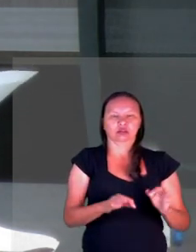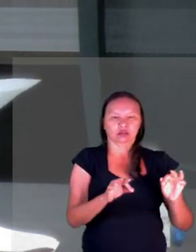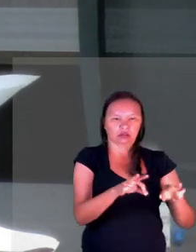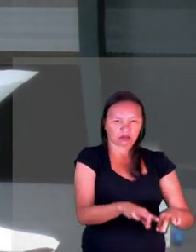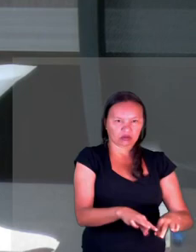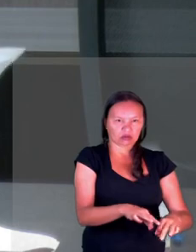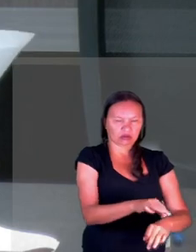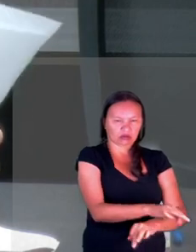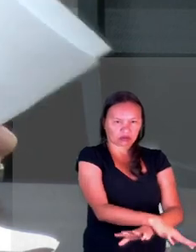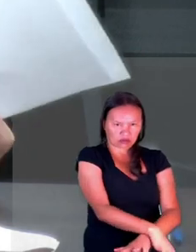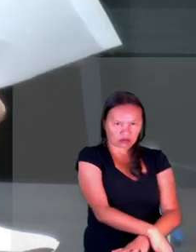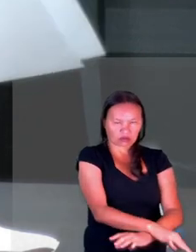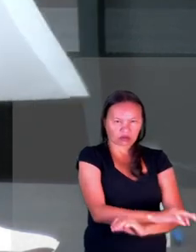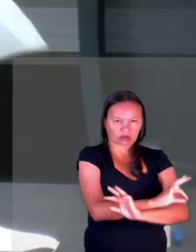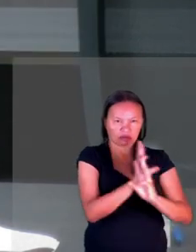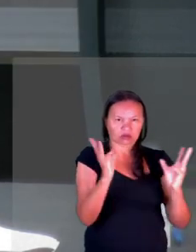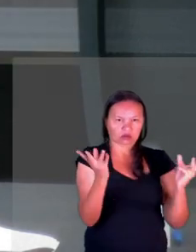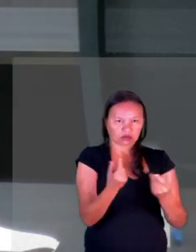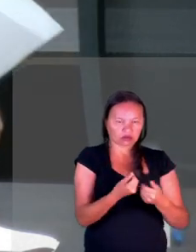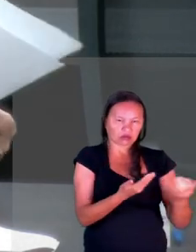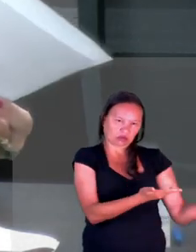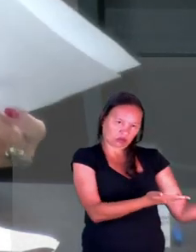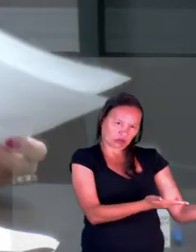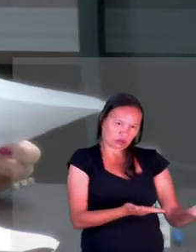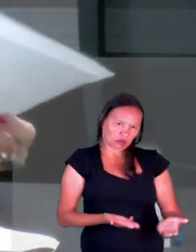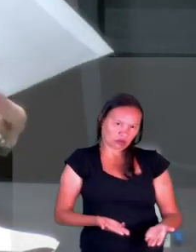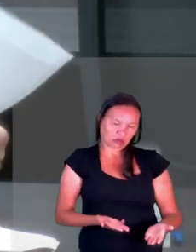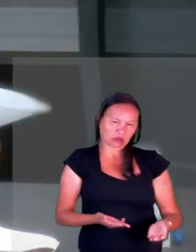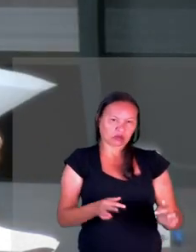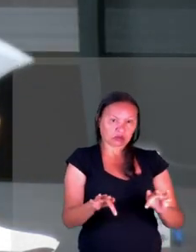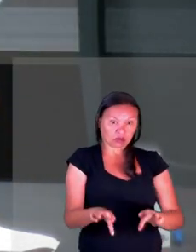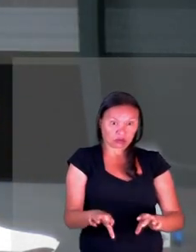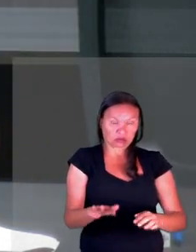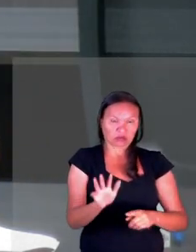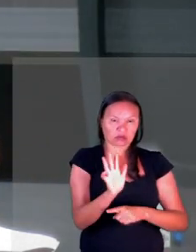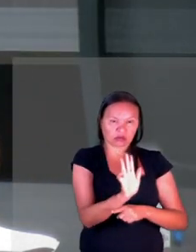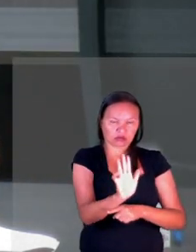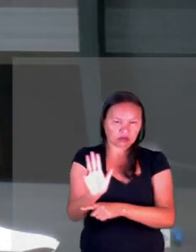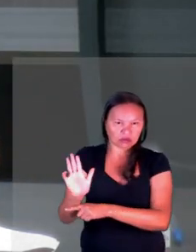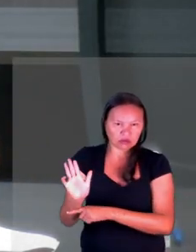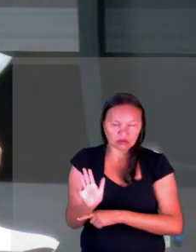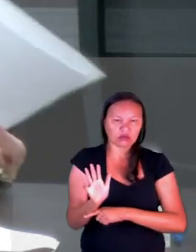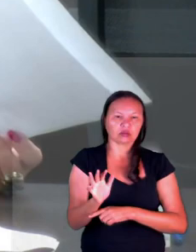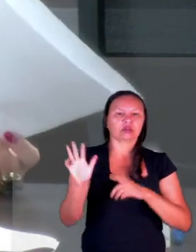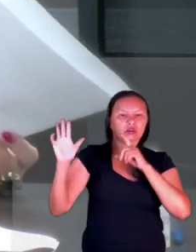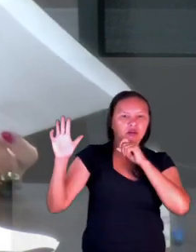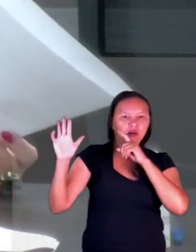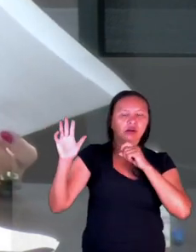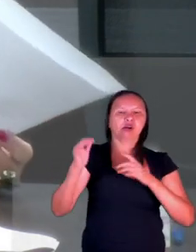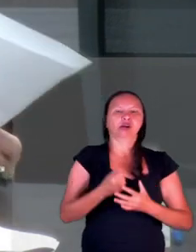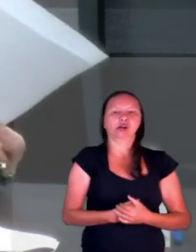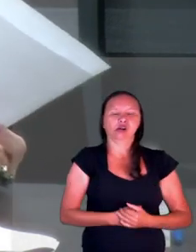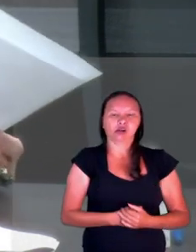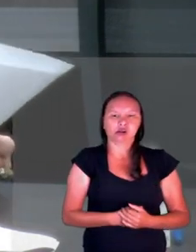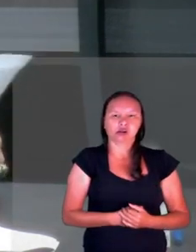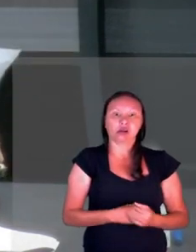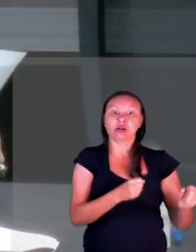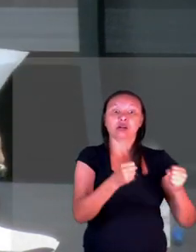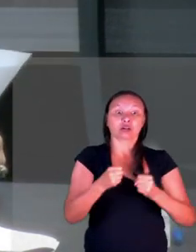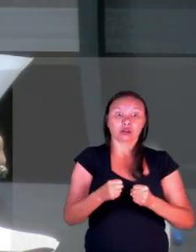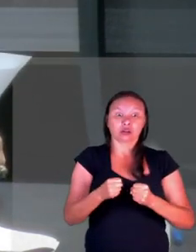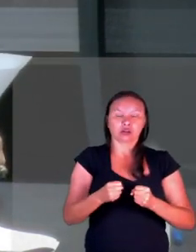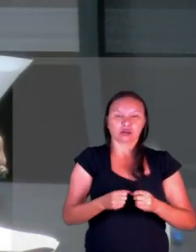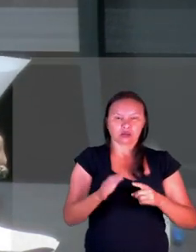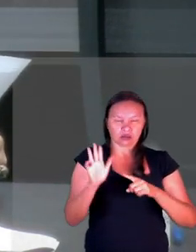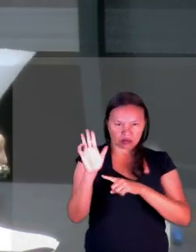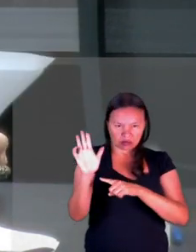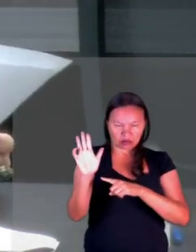encerrada estão todos convidados os os presentes fisicamente a uma foto eh a gente pode colocar ali porque